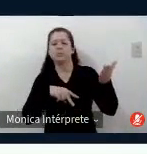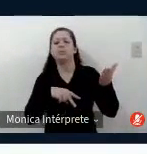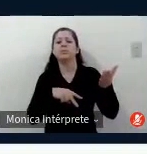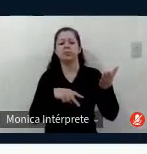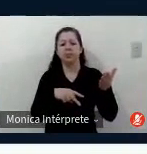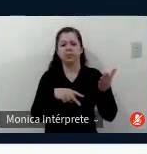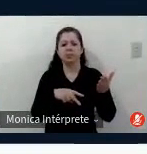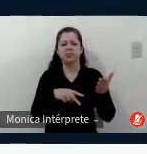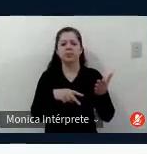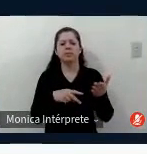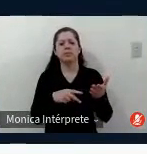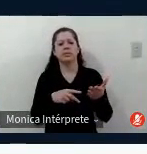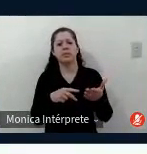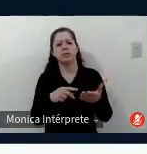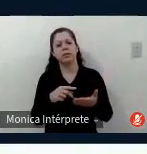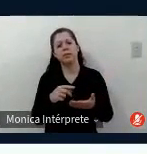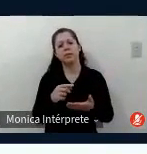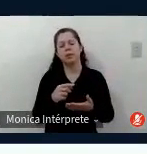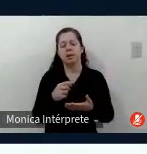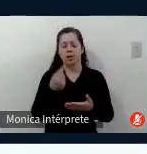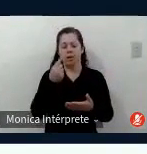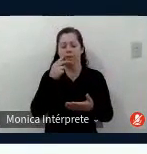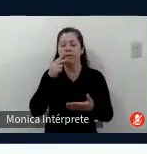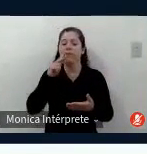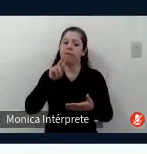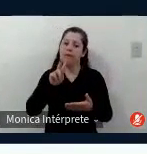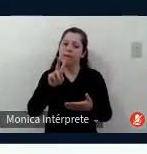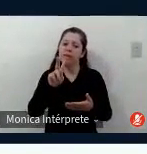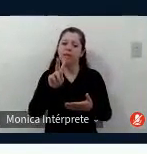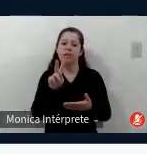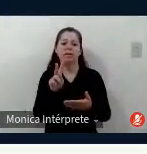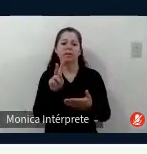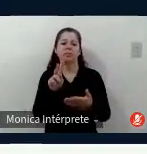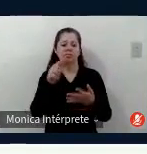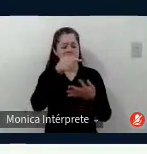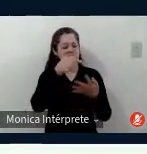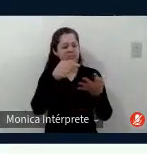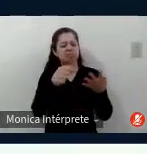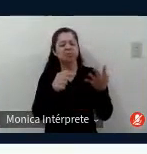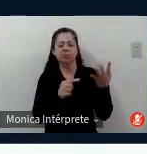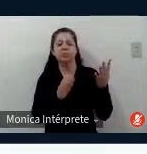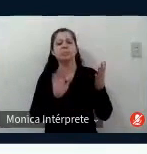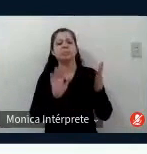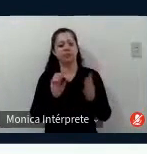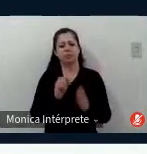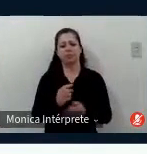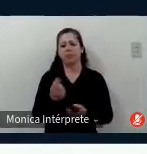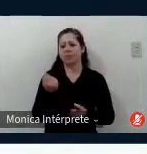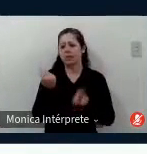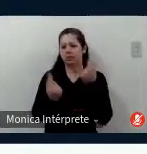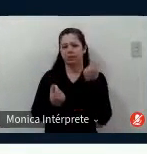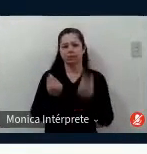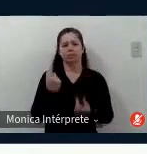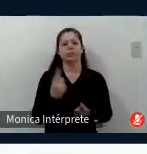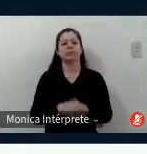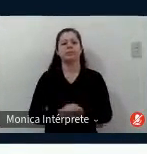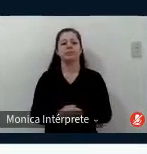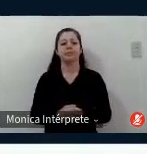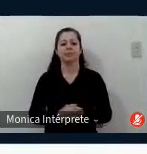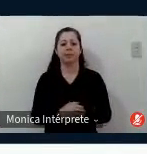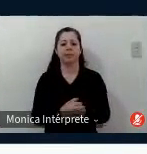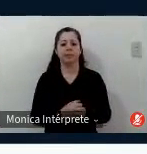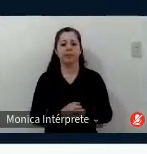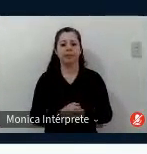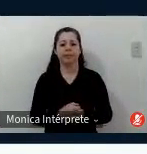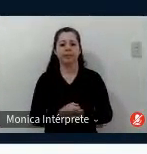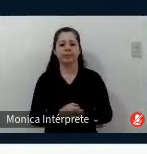eu vou dar uma passadinha rápida aqui, né, por alguns elementos que constituem, né. Então, quais